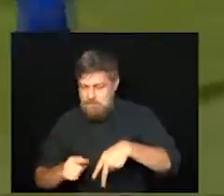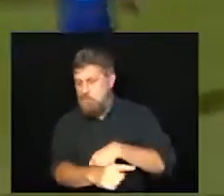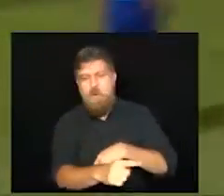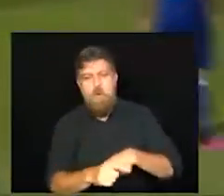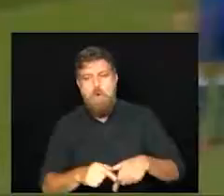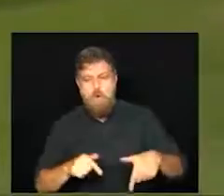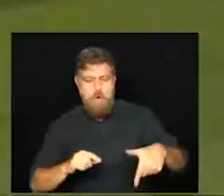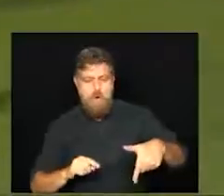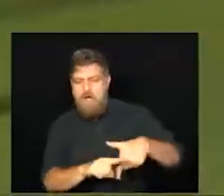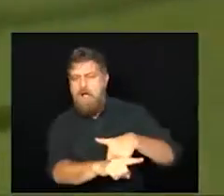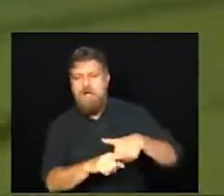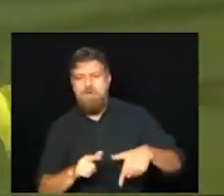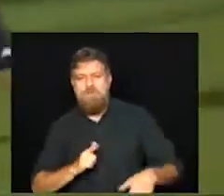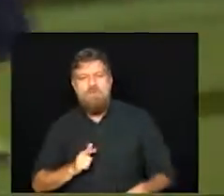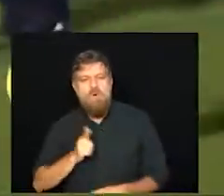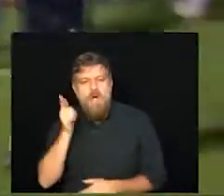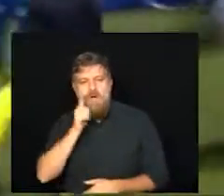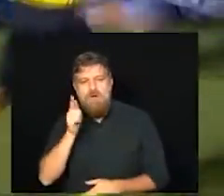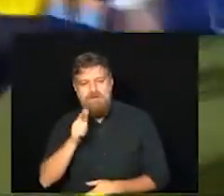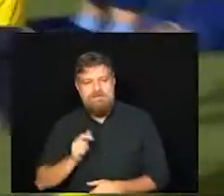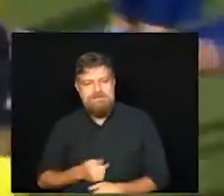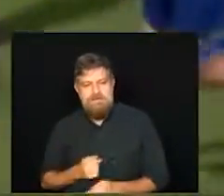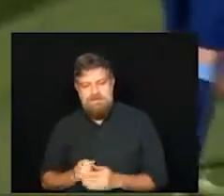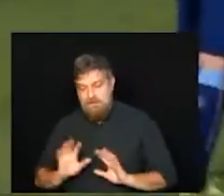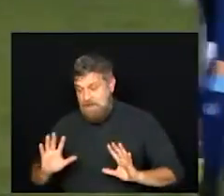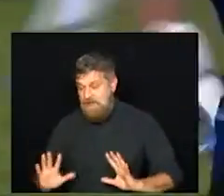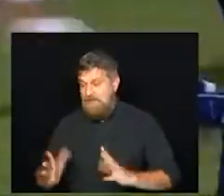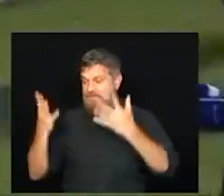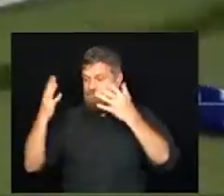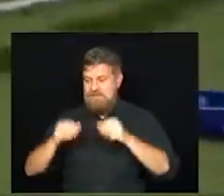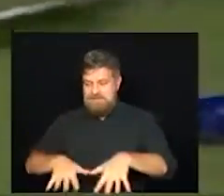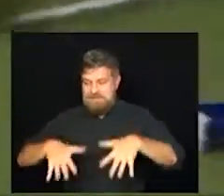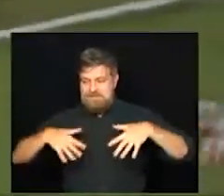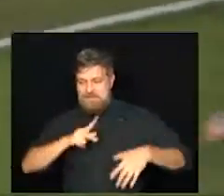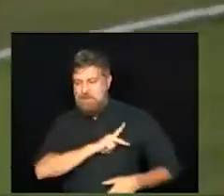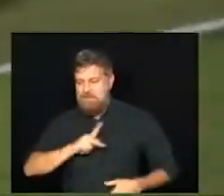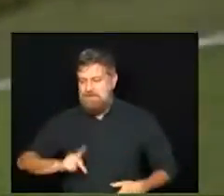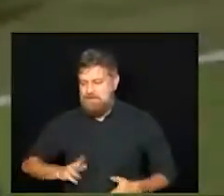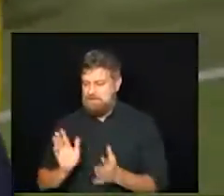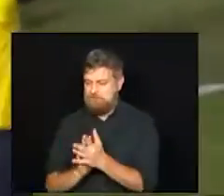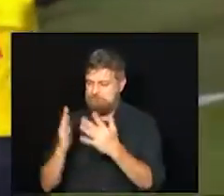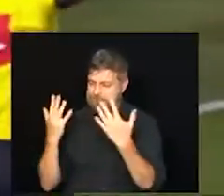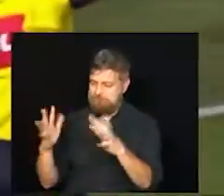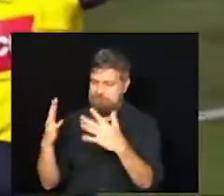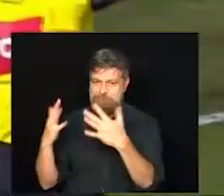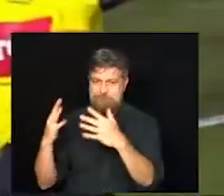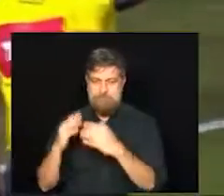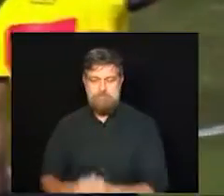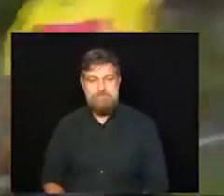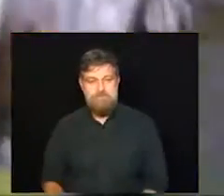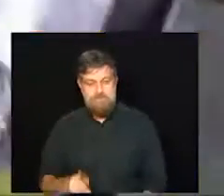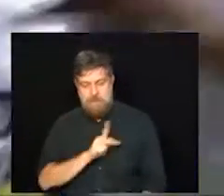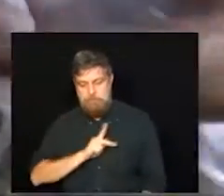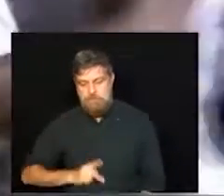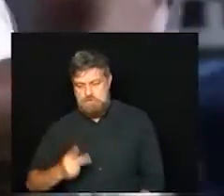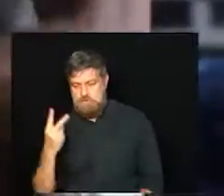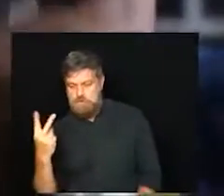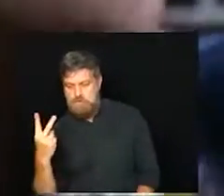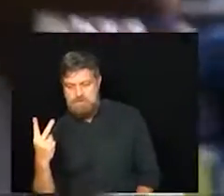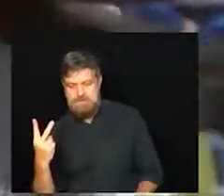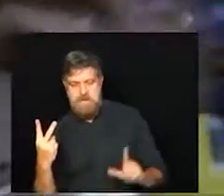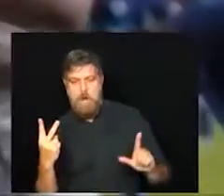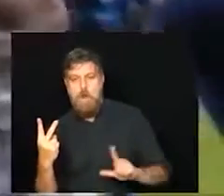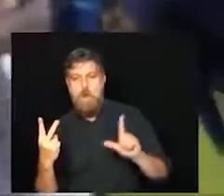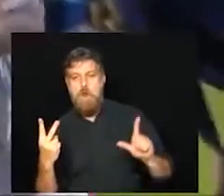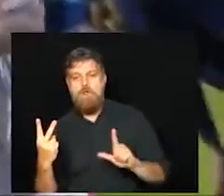o fundo das redes. Festa da torcida, parabéns Macaca! E no final, Ponte 2,